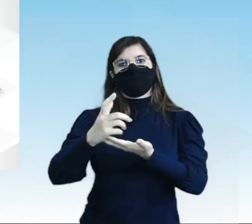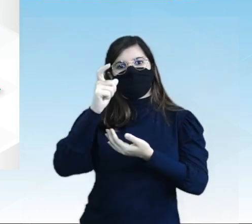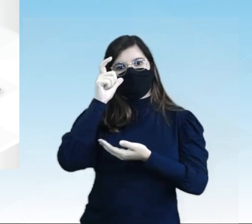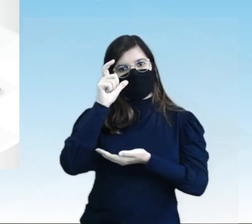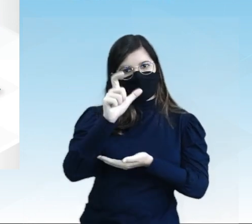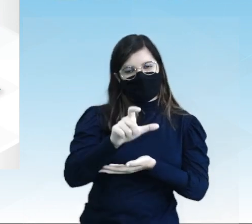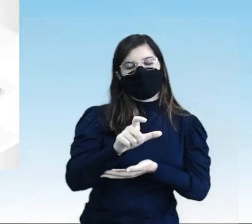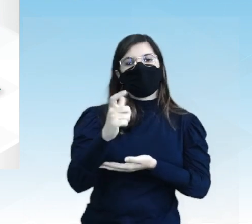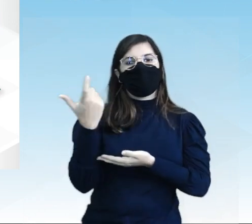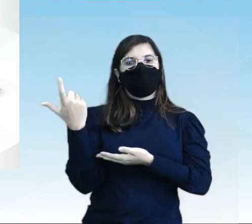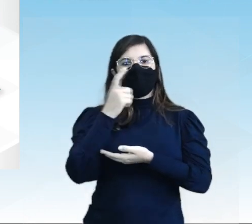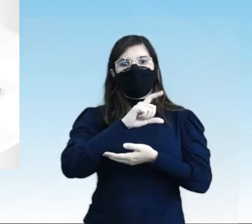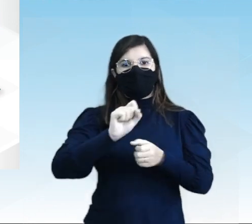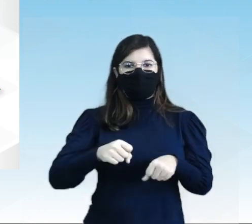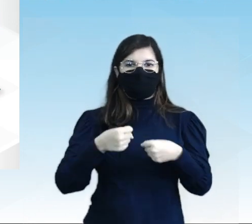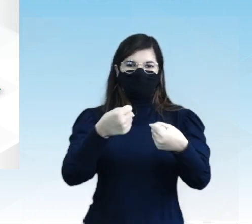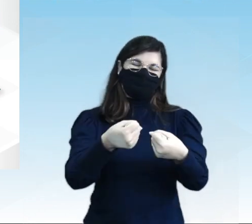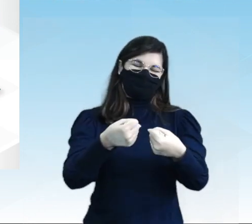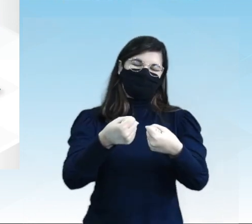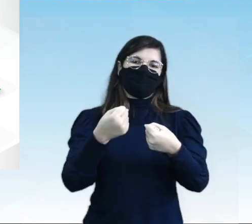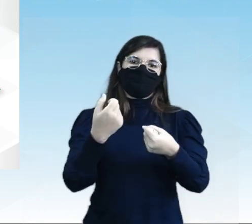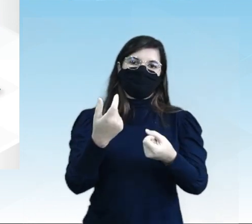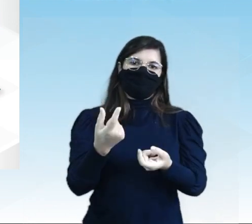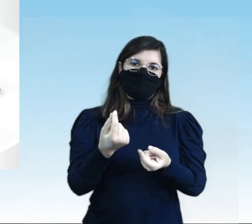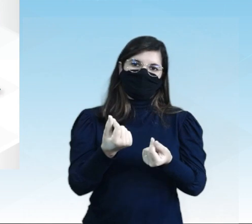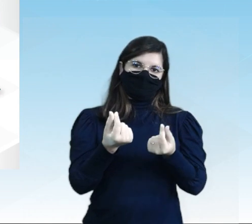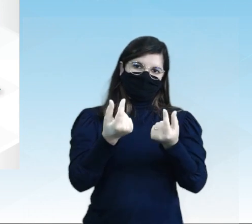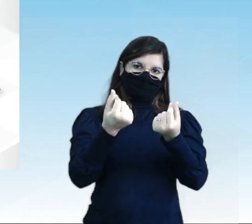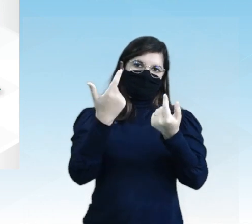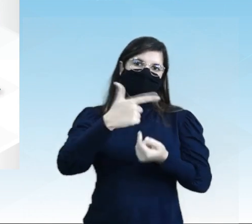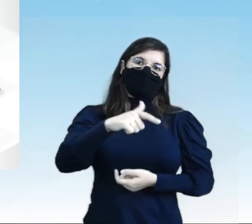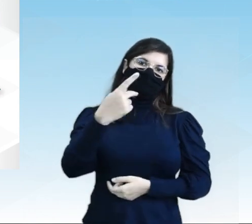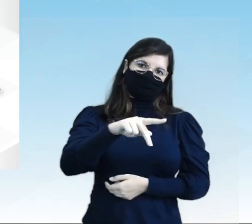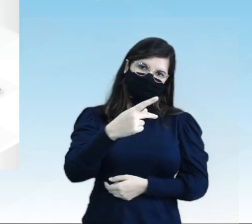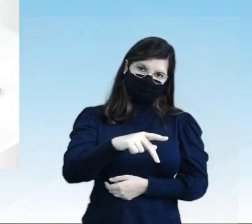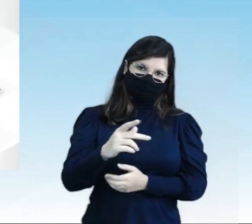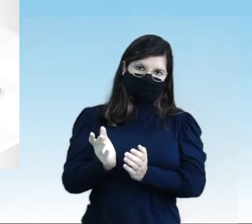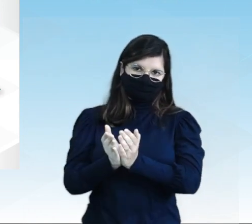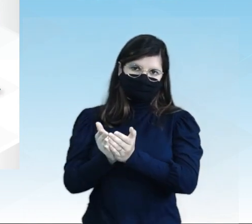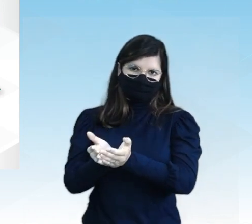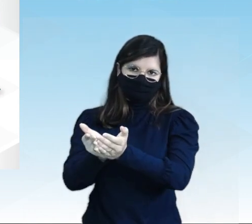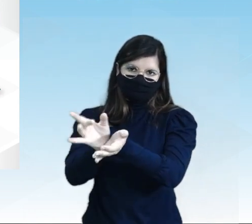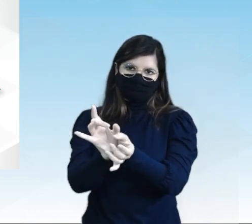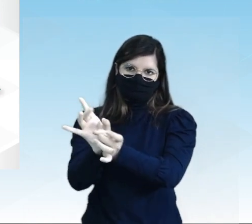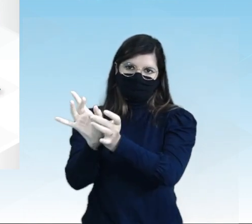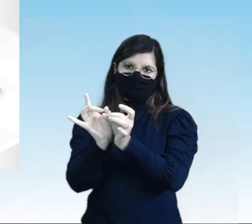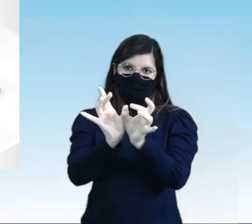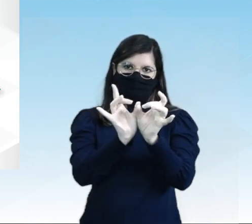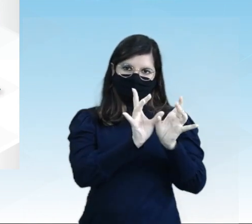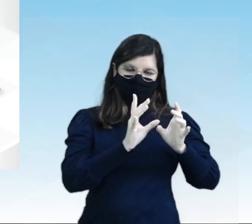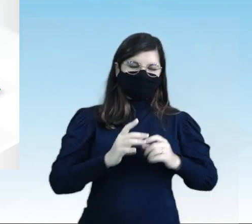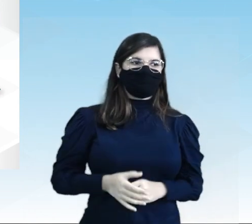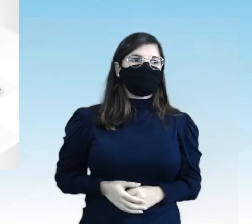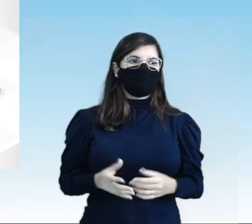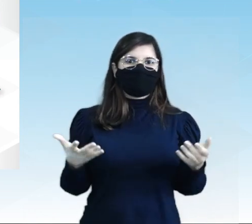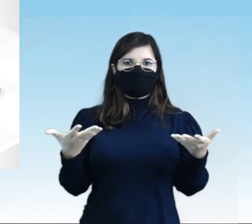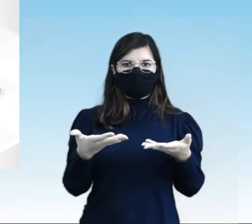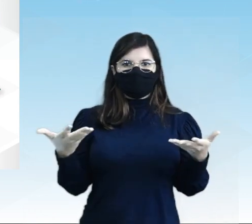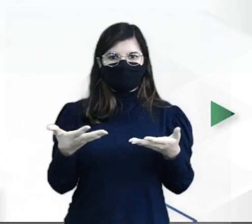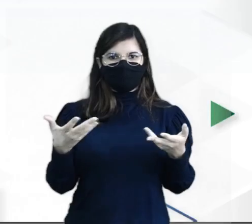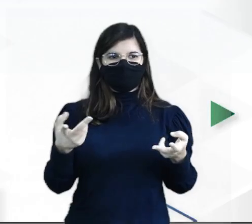para poder fortalecer sua capitania das ilhas entendido aí a gente tem na tela